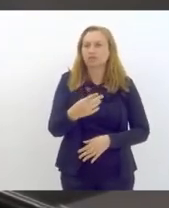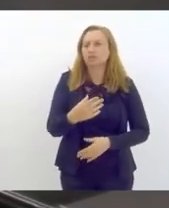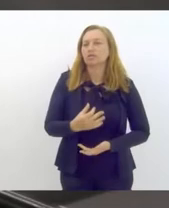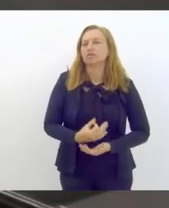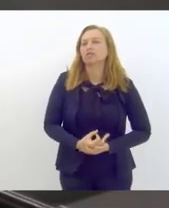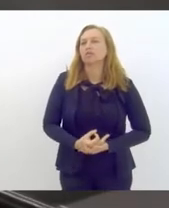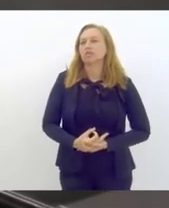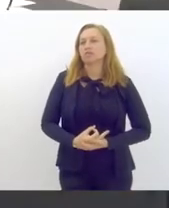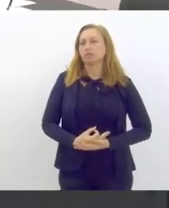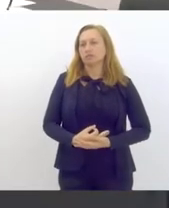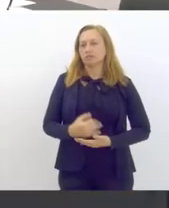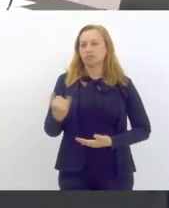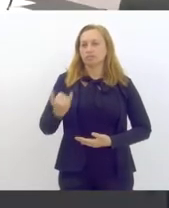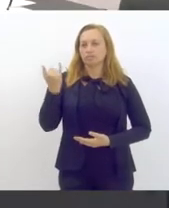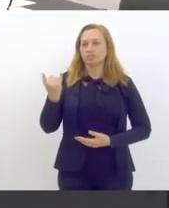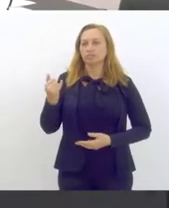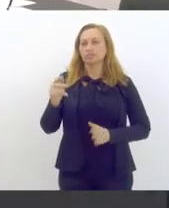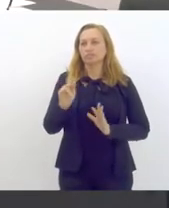justificativas desse projeto.